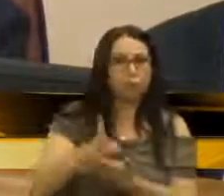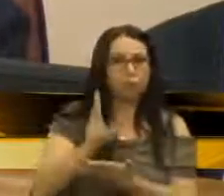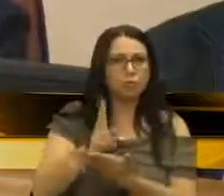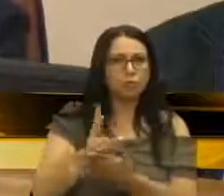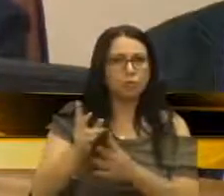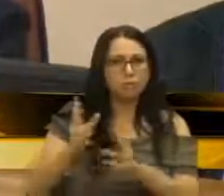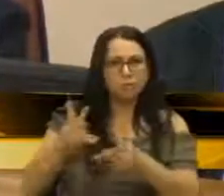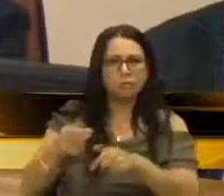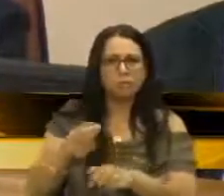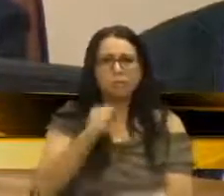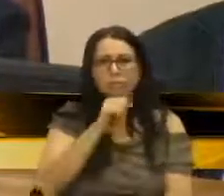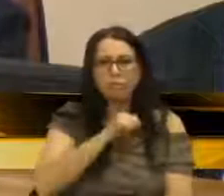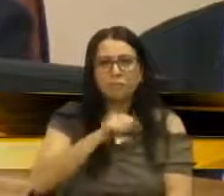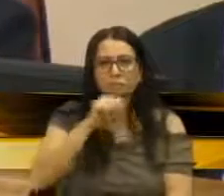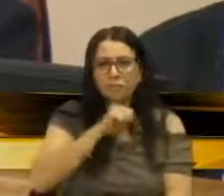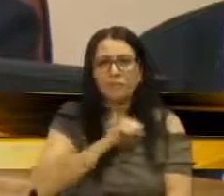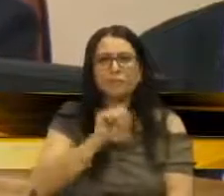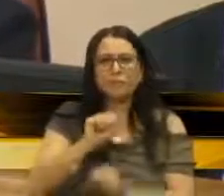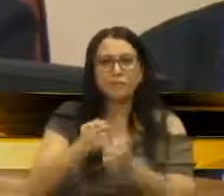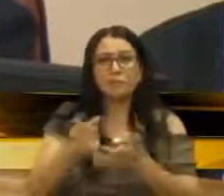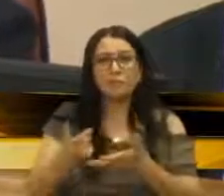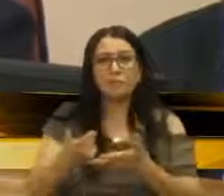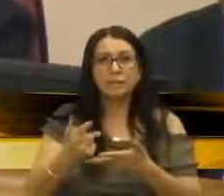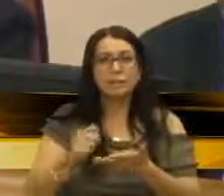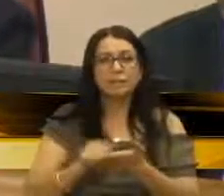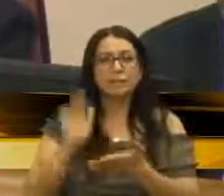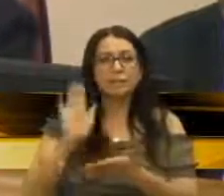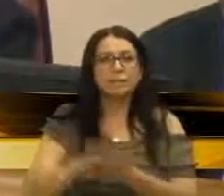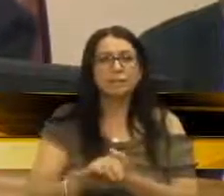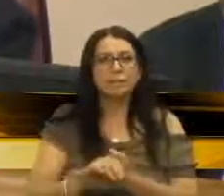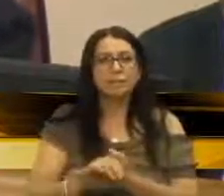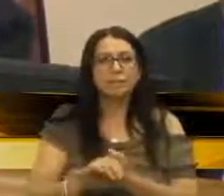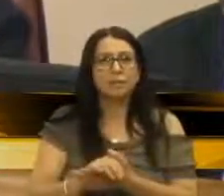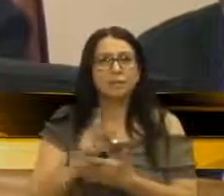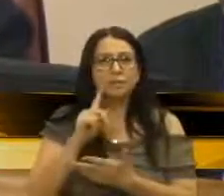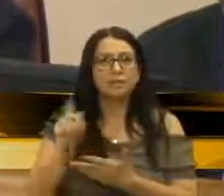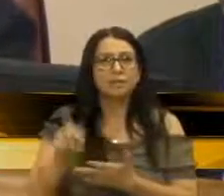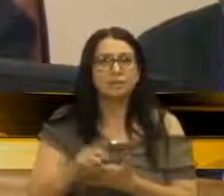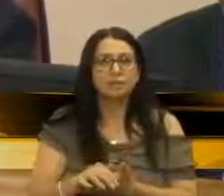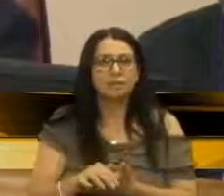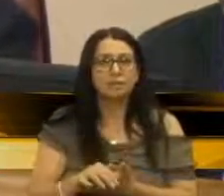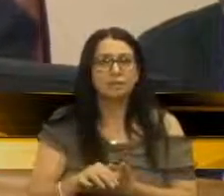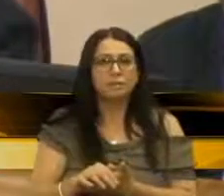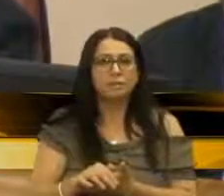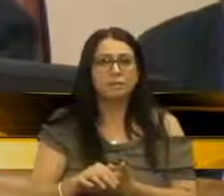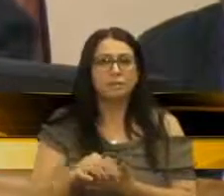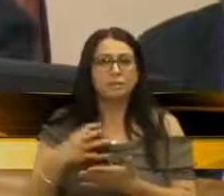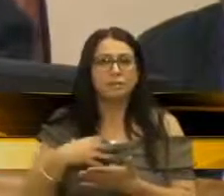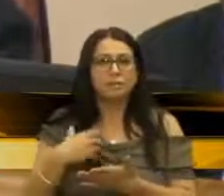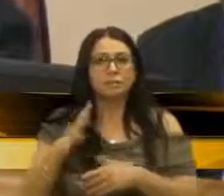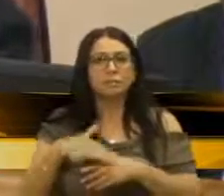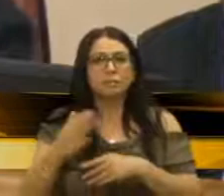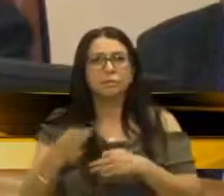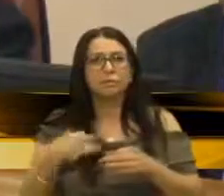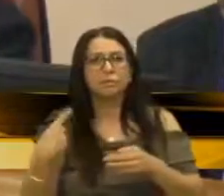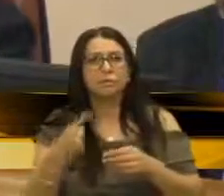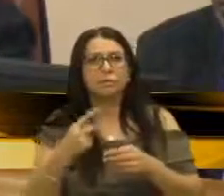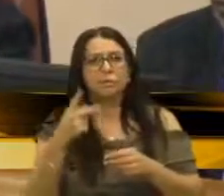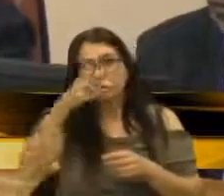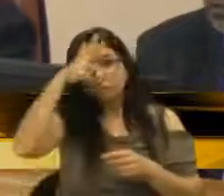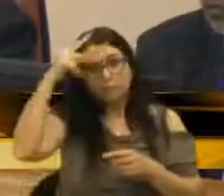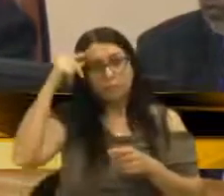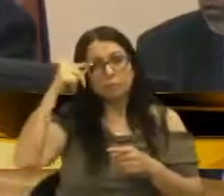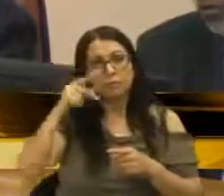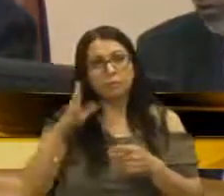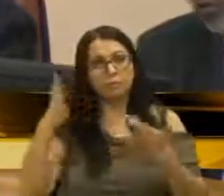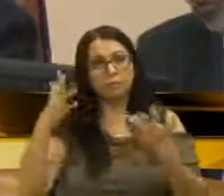maquinário defasado condições precárias sem a sua declaração de ir avante a ação seja feito de forma mais eficiente por parte da prefeitura então quero